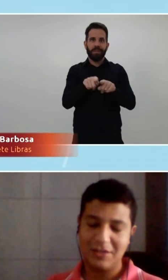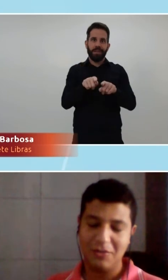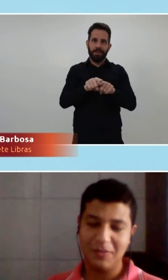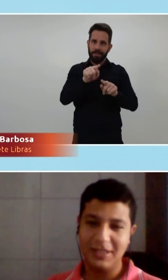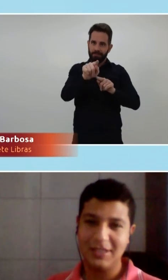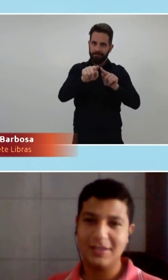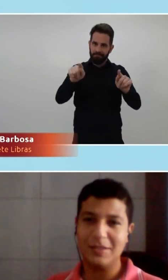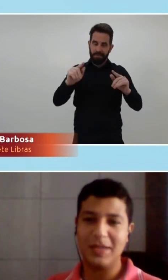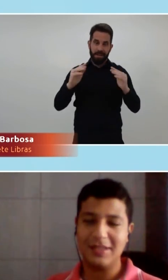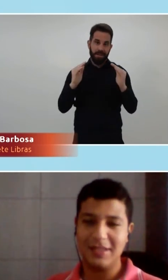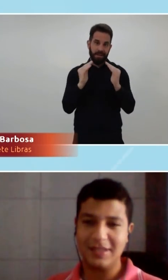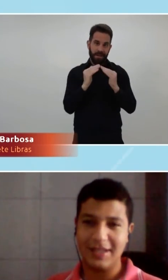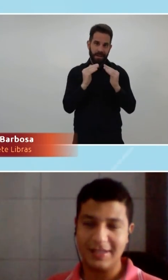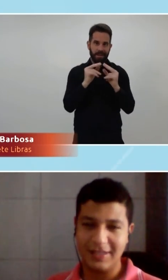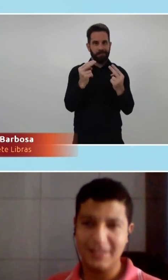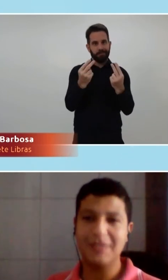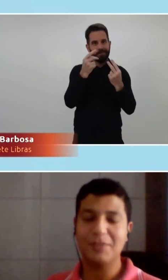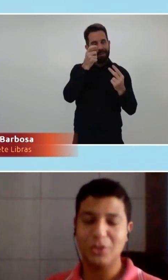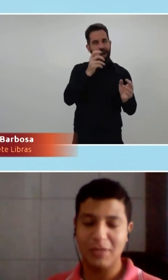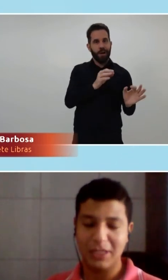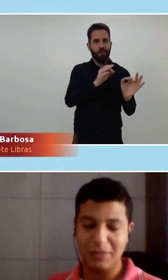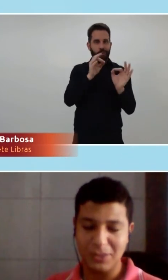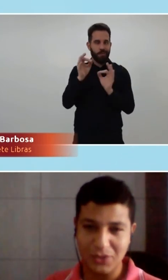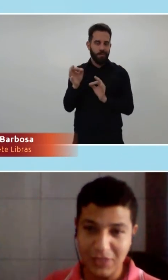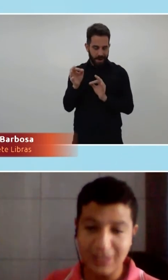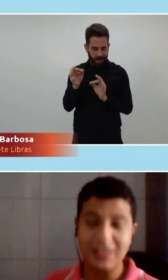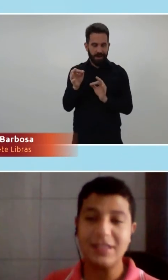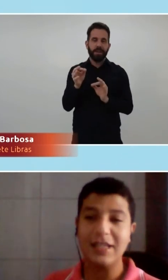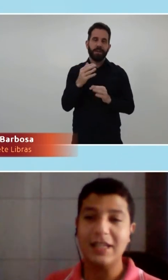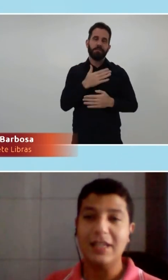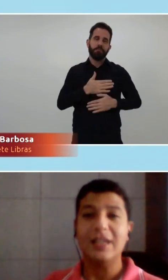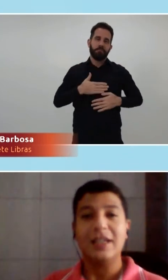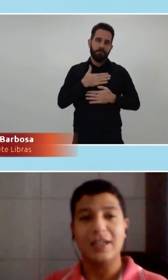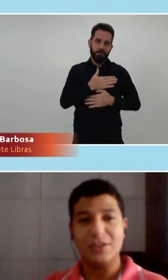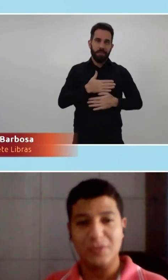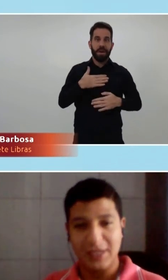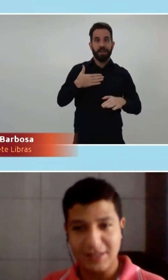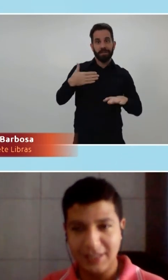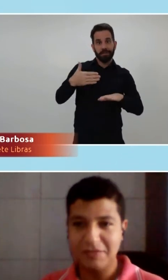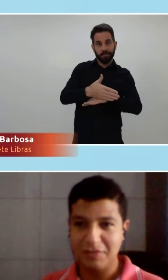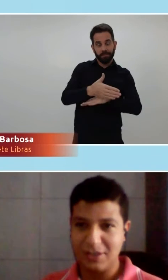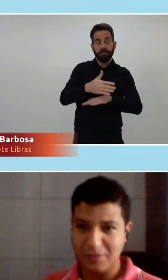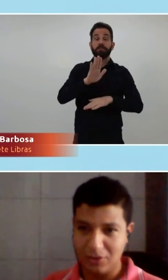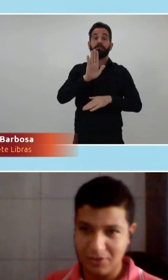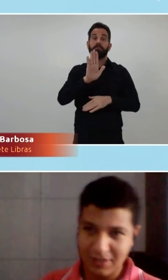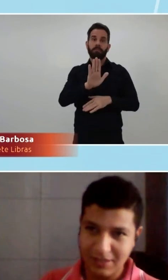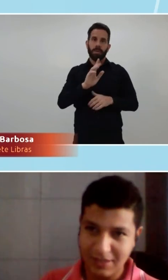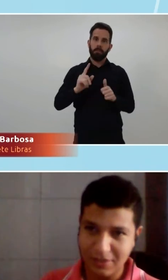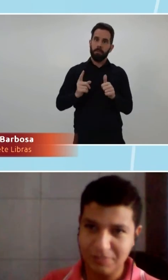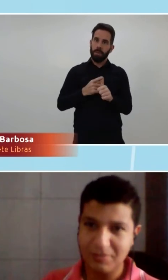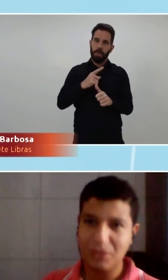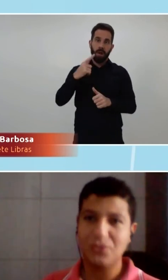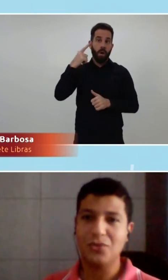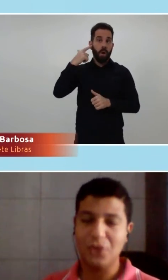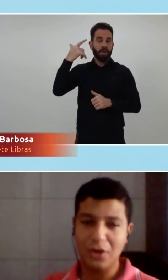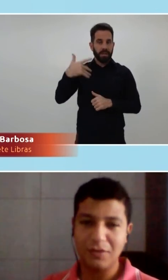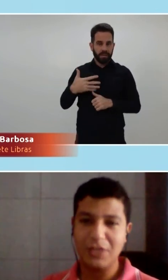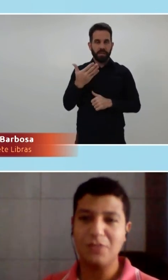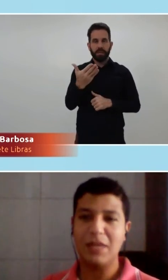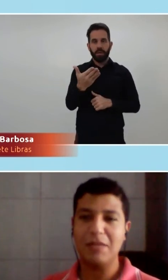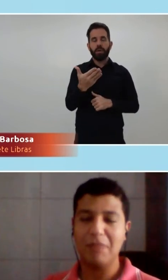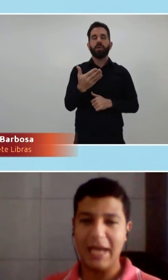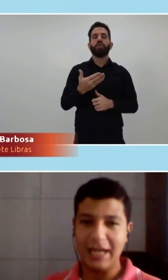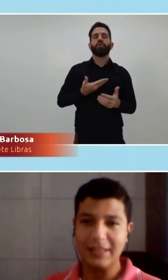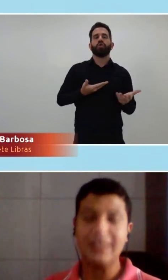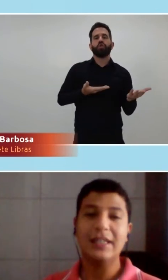nos acompanhando. É sempre um prazer estar aqui. Muito obrigado pelas boas-vindas. Antes de mais nada, faço minha autodescrição. Eu sou um jovem de